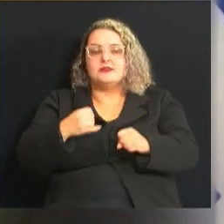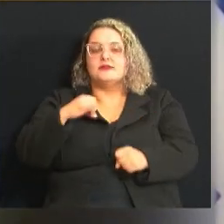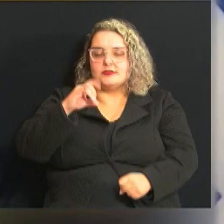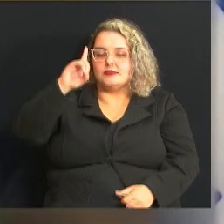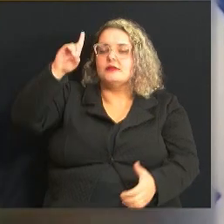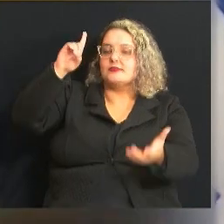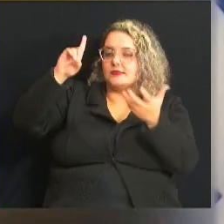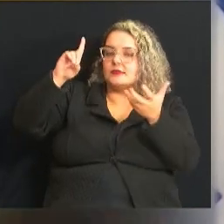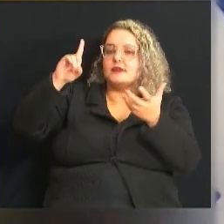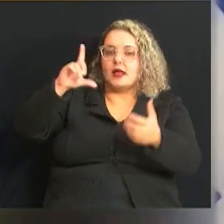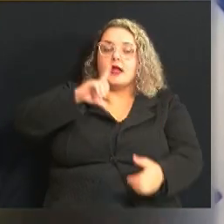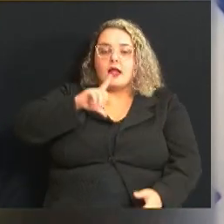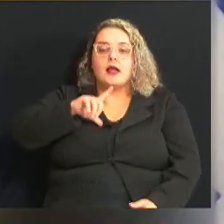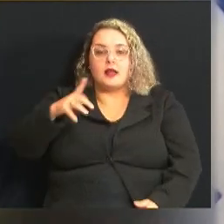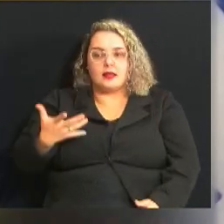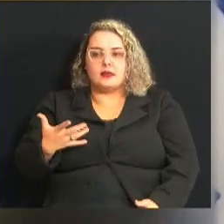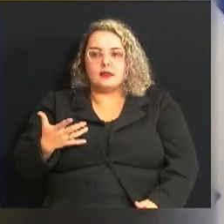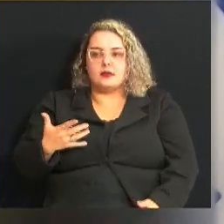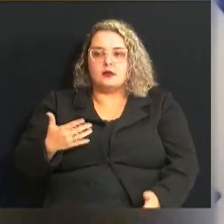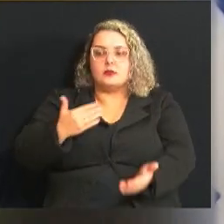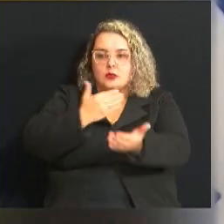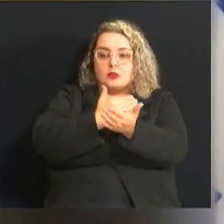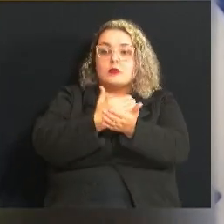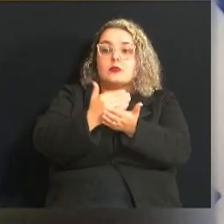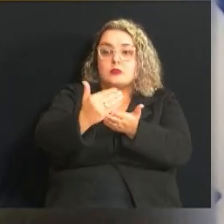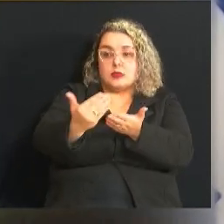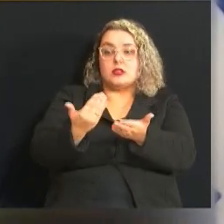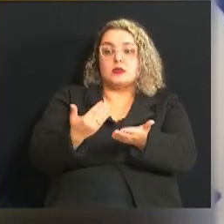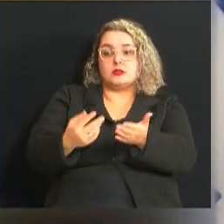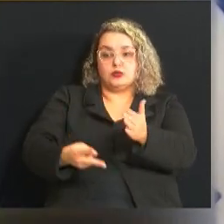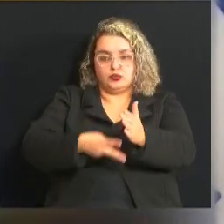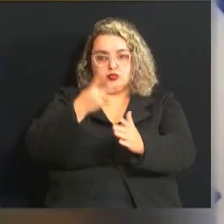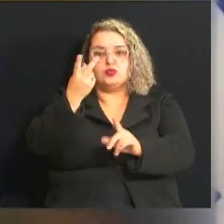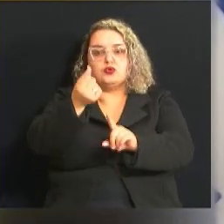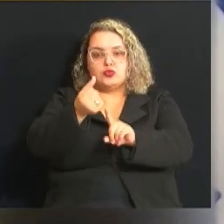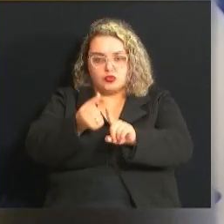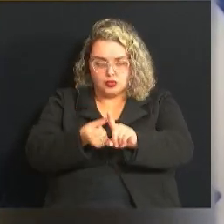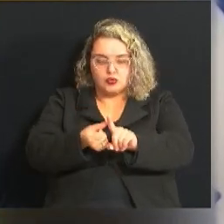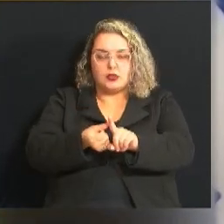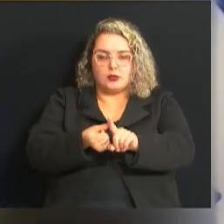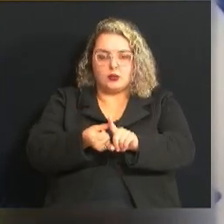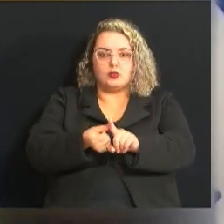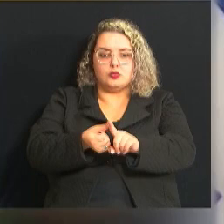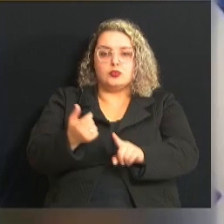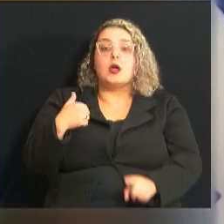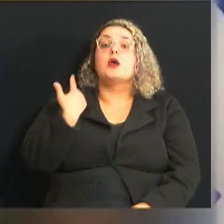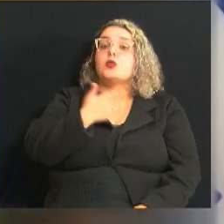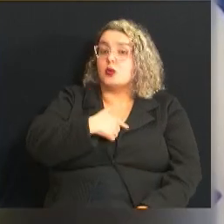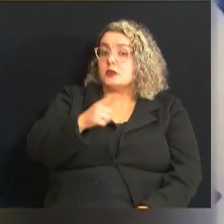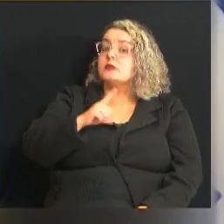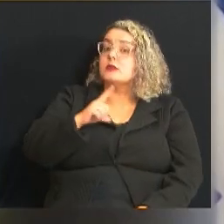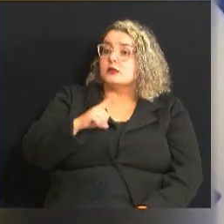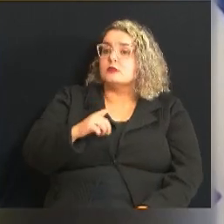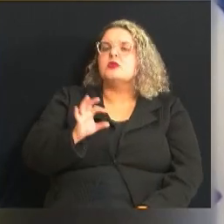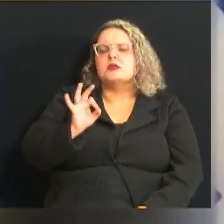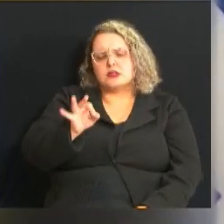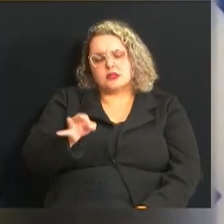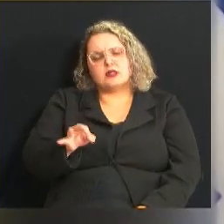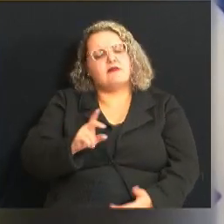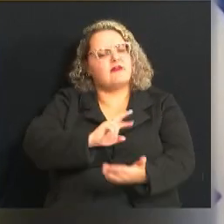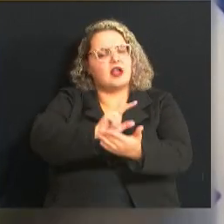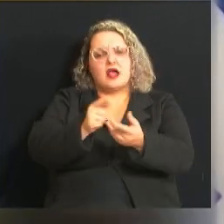ainda começando aí, né, praticamente o 2º semestre, e nós teremos aí, tenho certeza, muitas